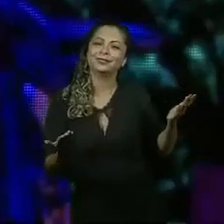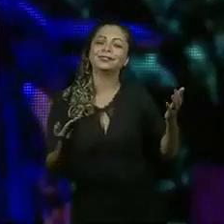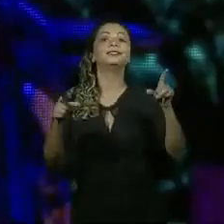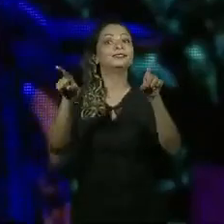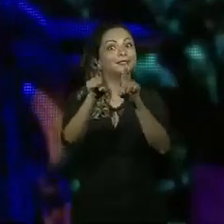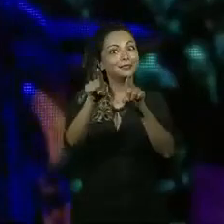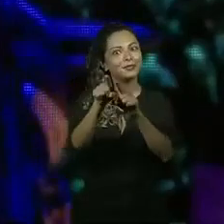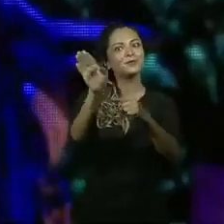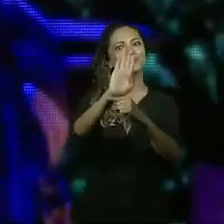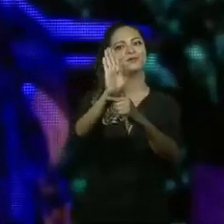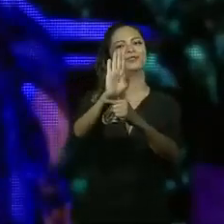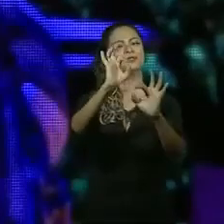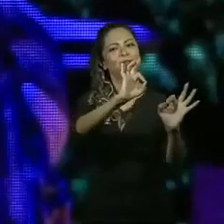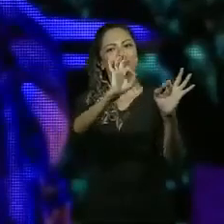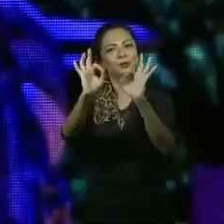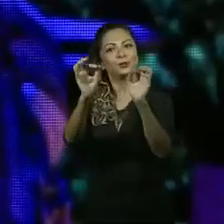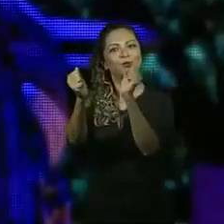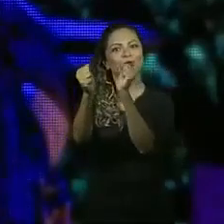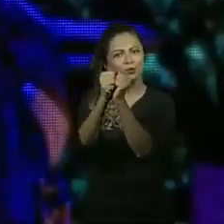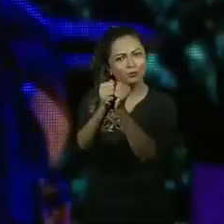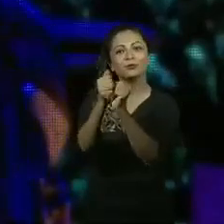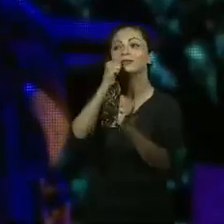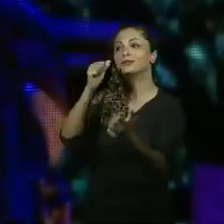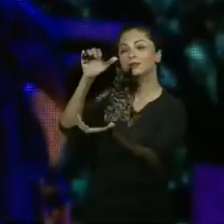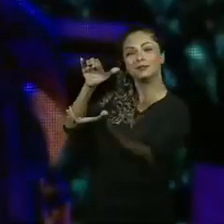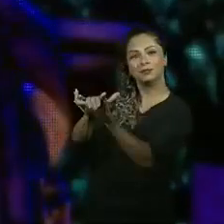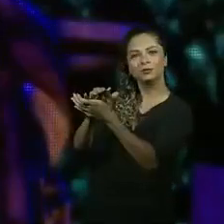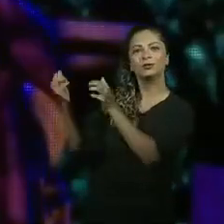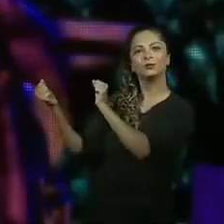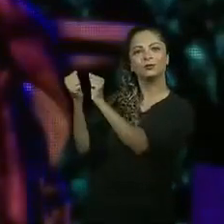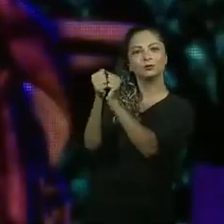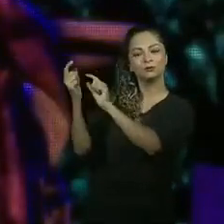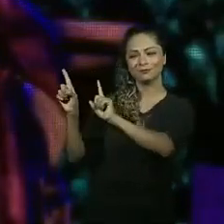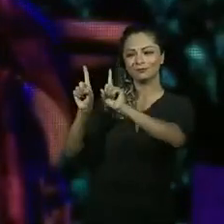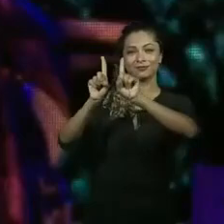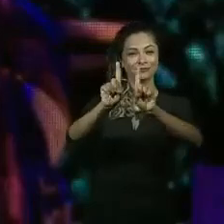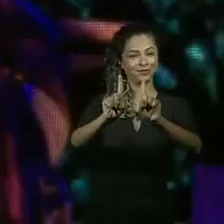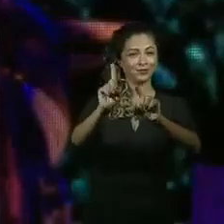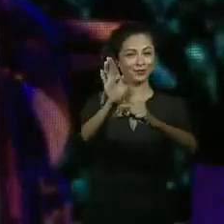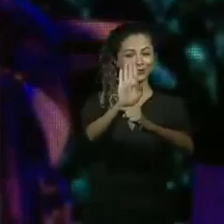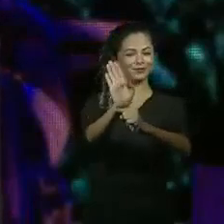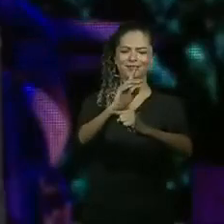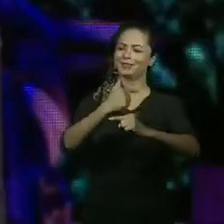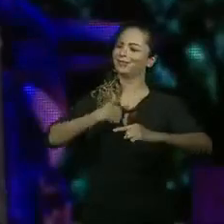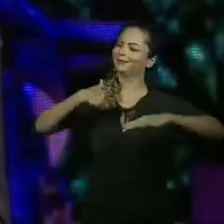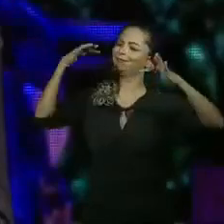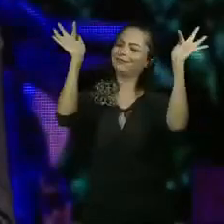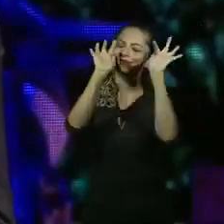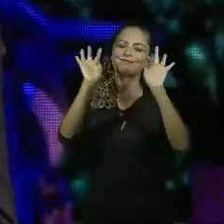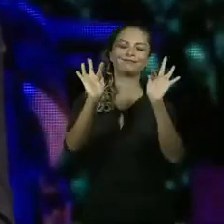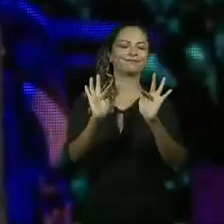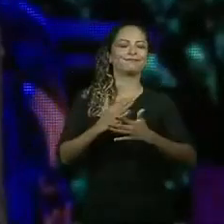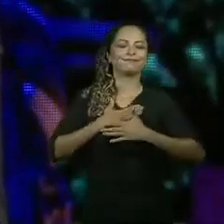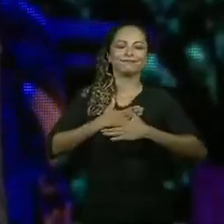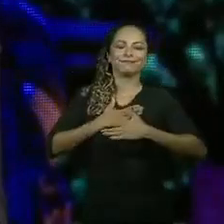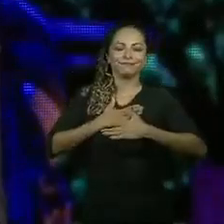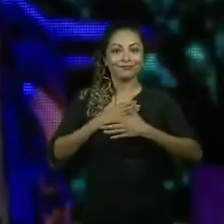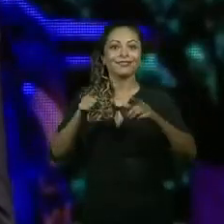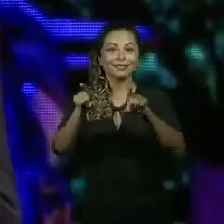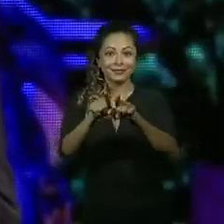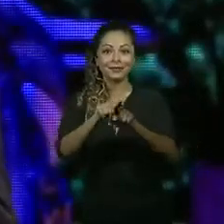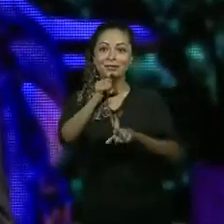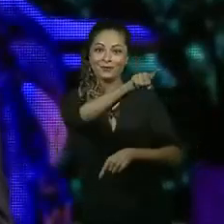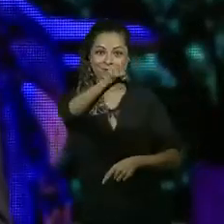Por colocá-los eles no clipe para participar. Fiquei muito feliz e eu espero que as pessoas de casa